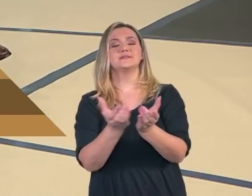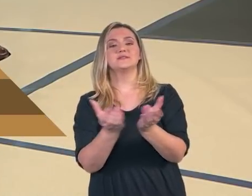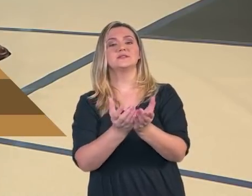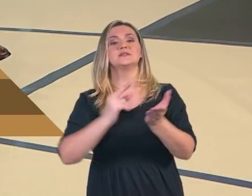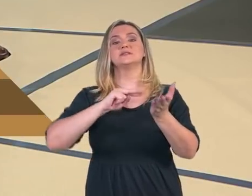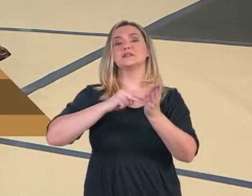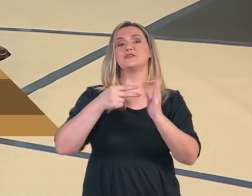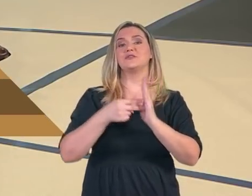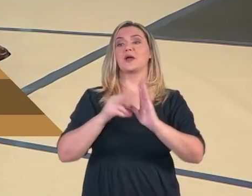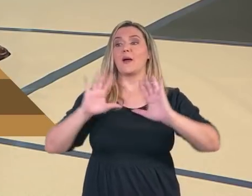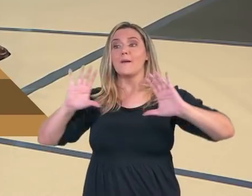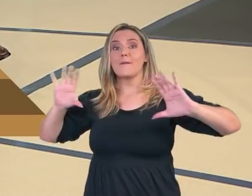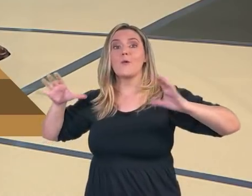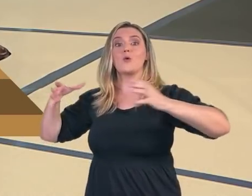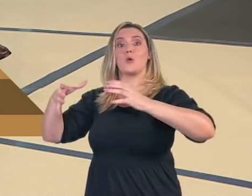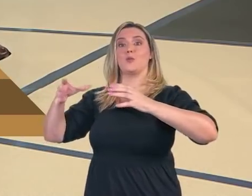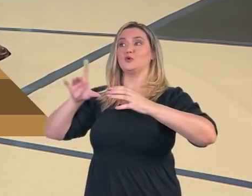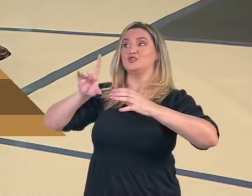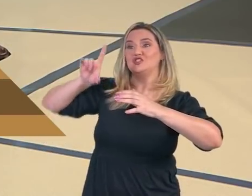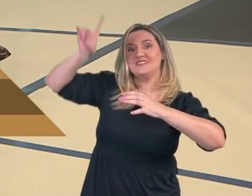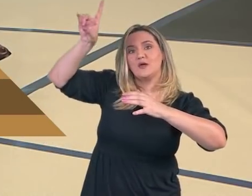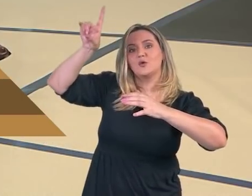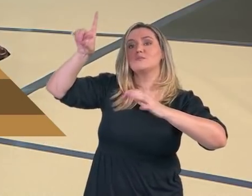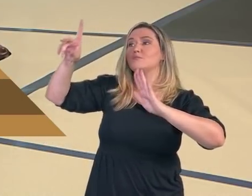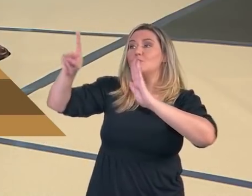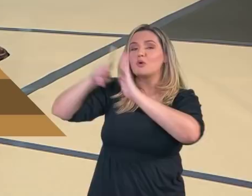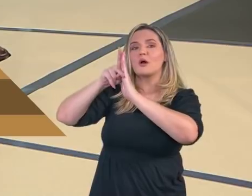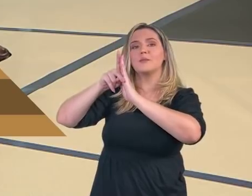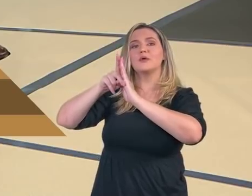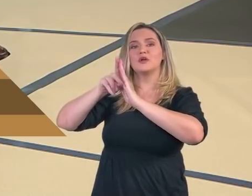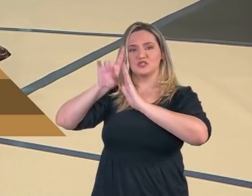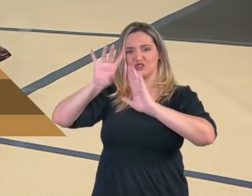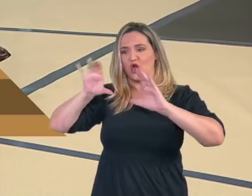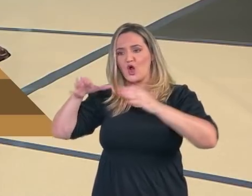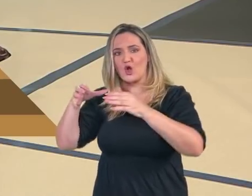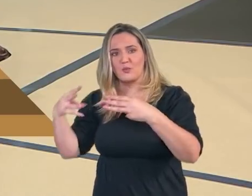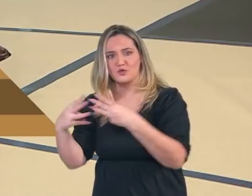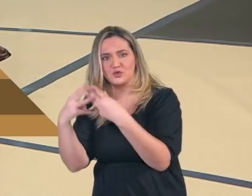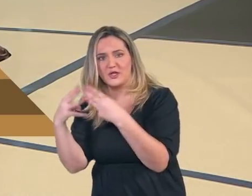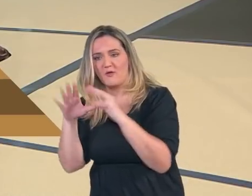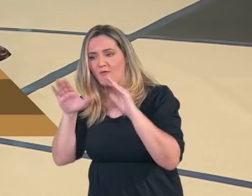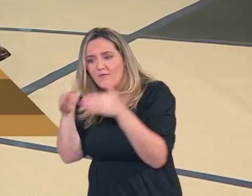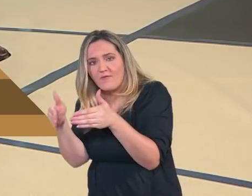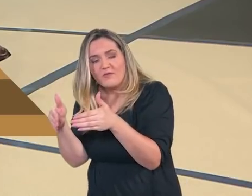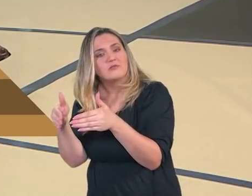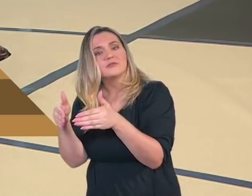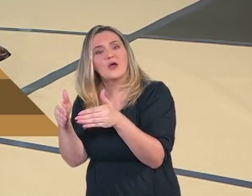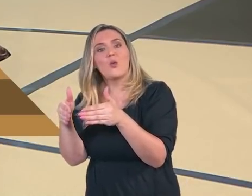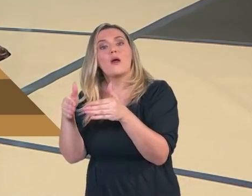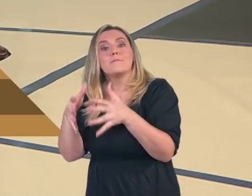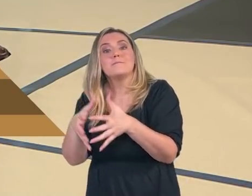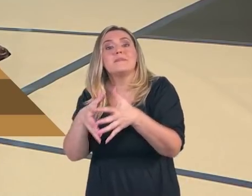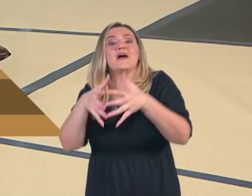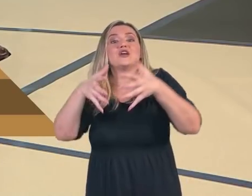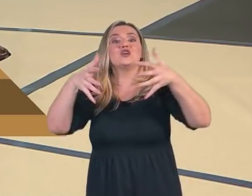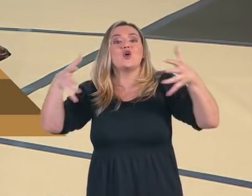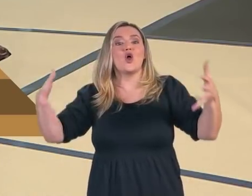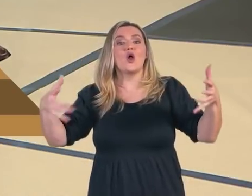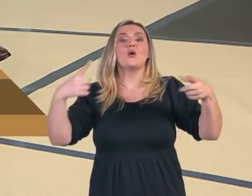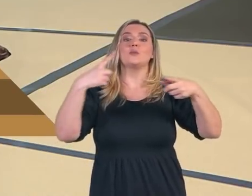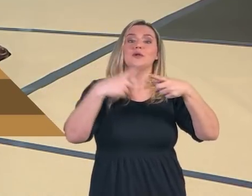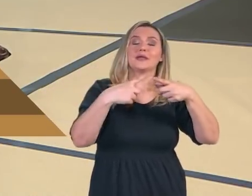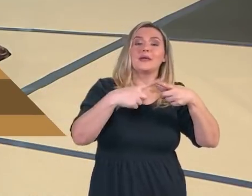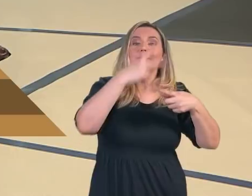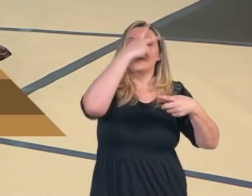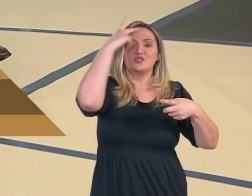vamos falar assim, a igreja invisível de Deus é maior do que a igreja visível, pois ela é constituída de pessoas sinceras que